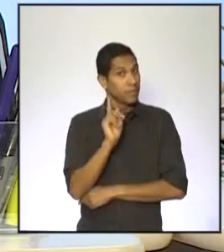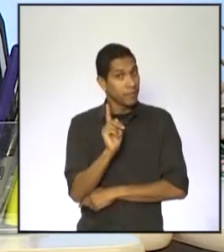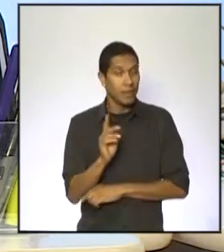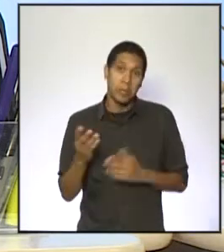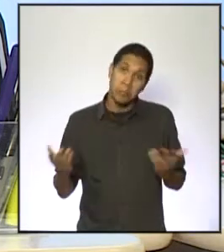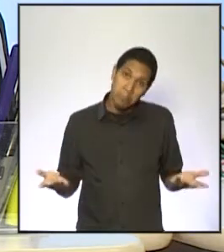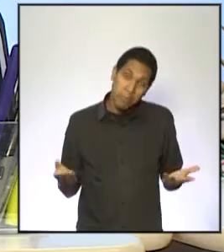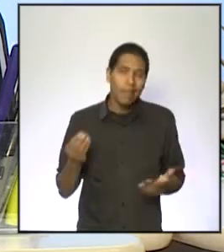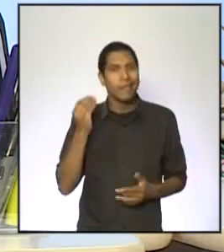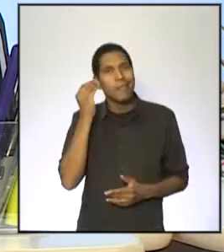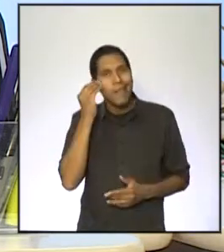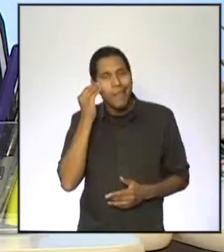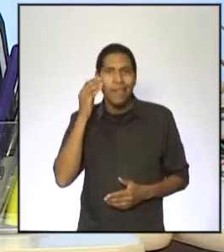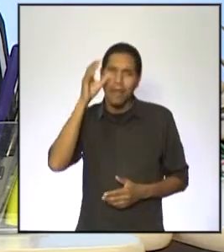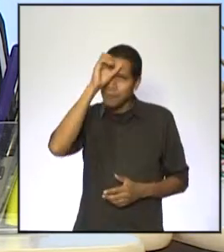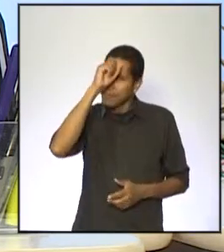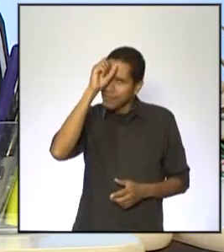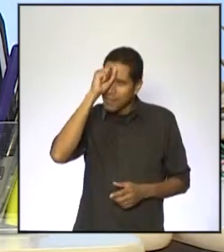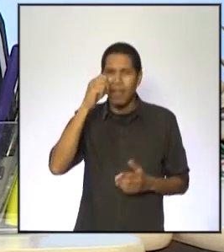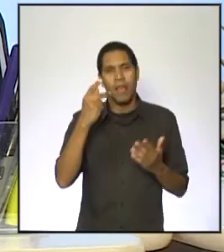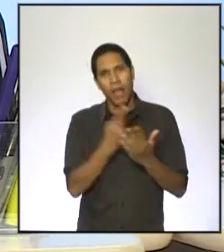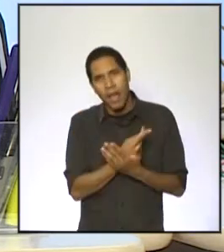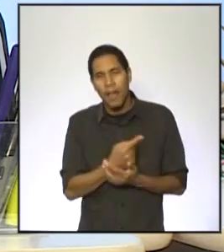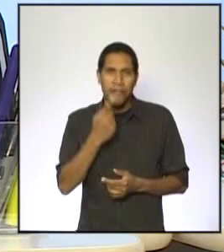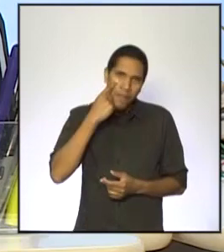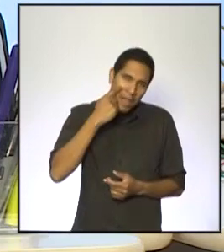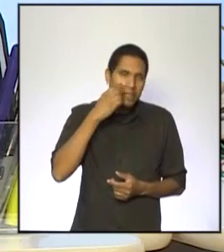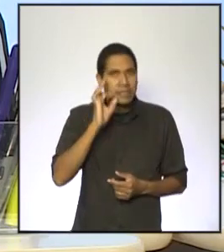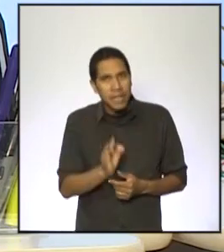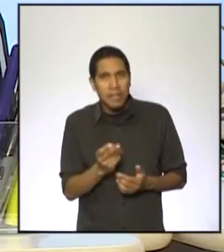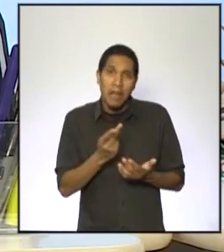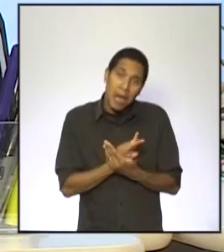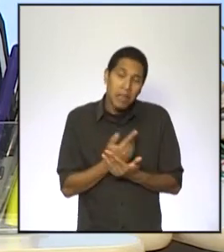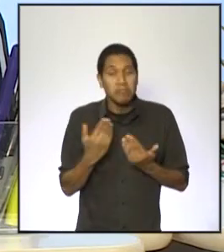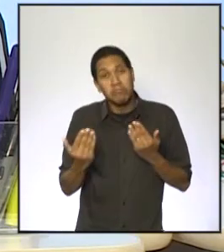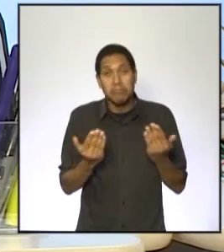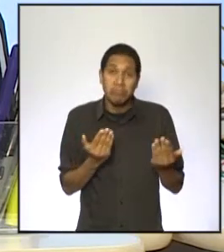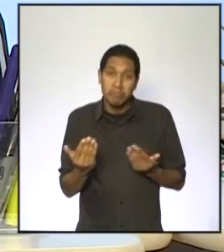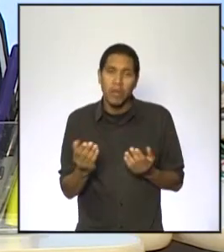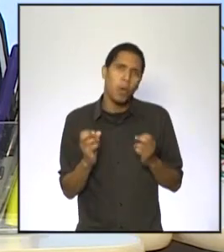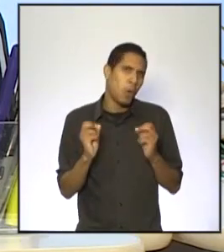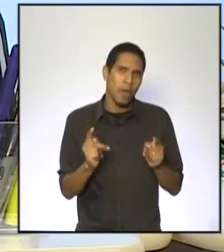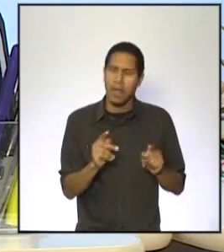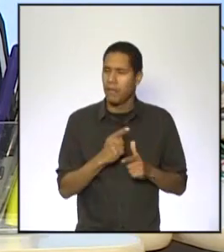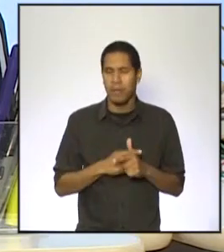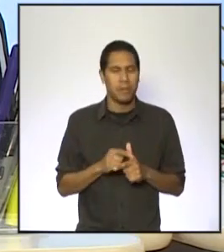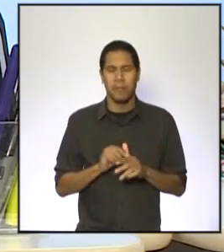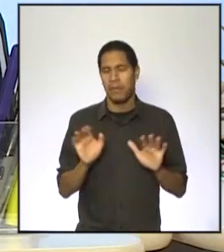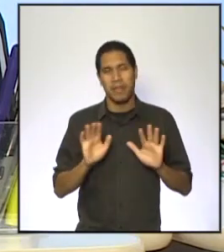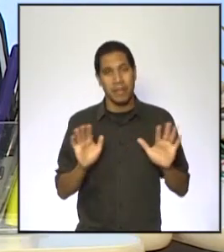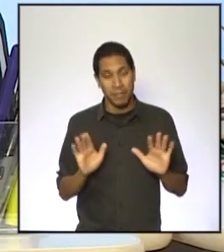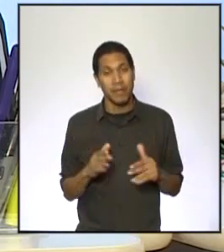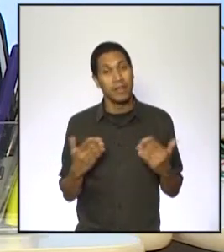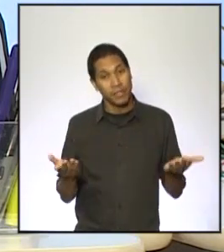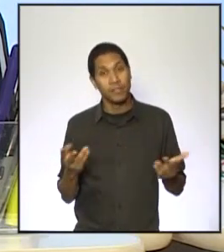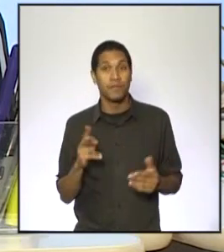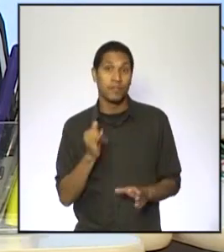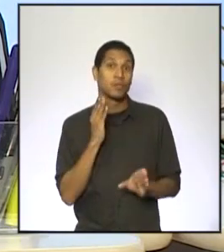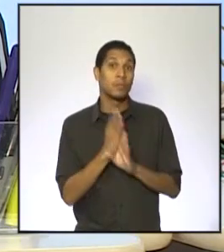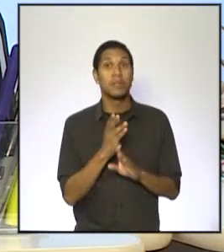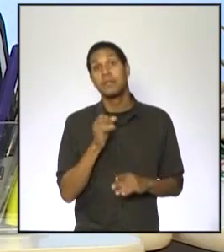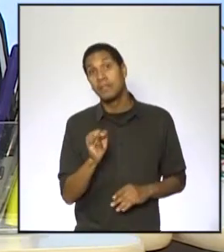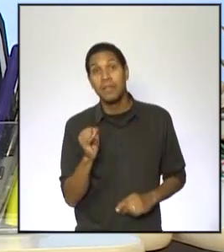permita aprender, se permita errar. Pode ser que dê certo, pode ser que não dê certo, mas a gente só vai